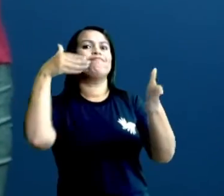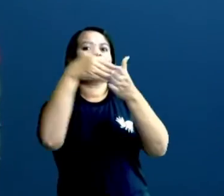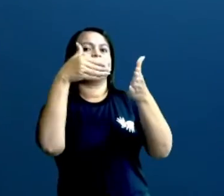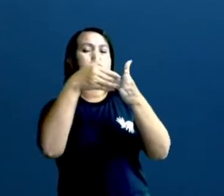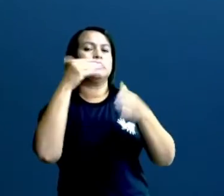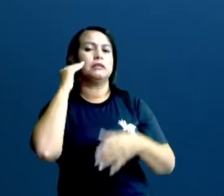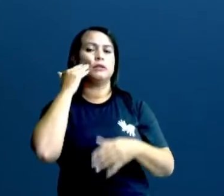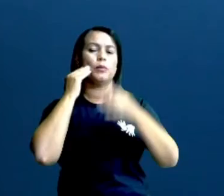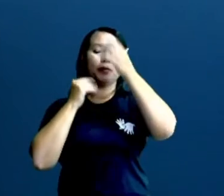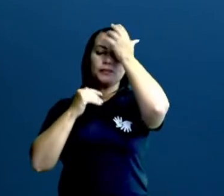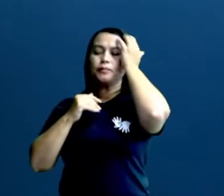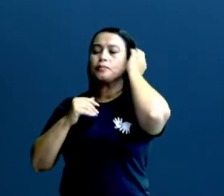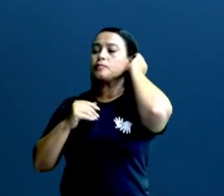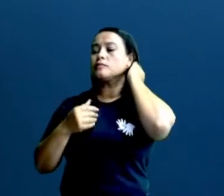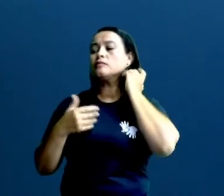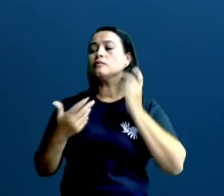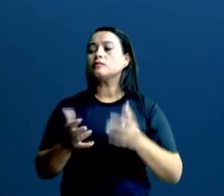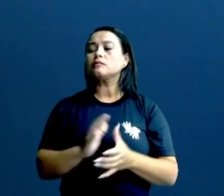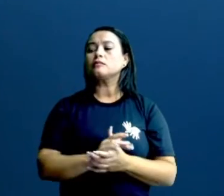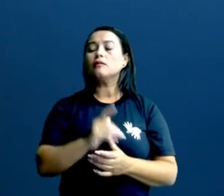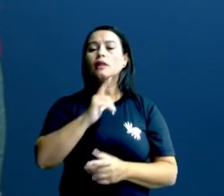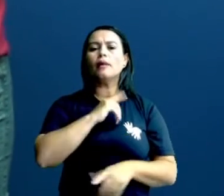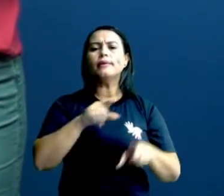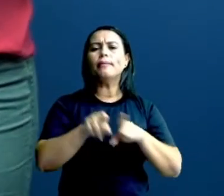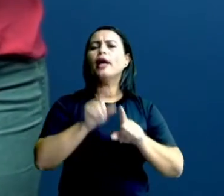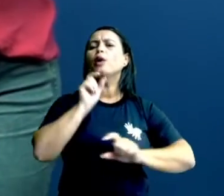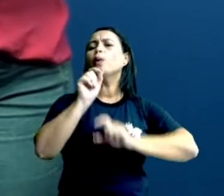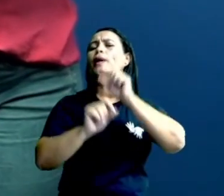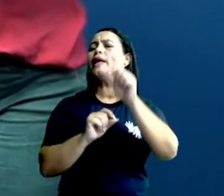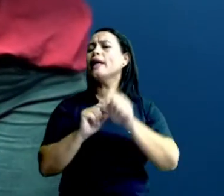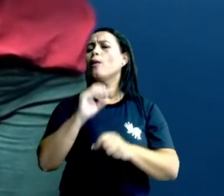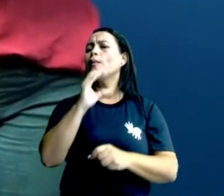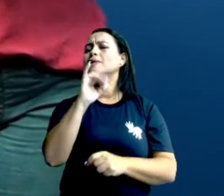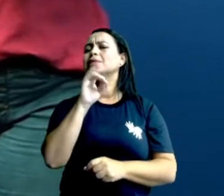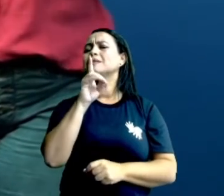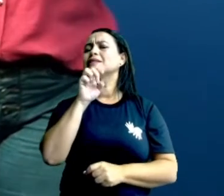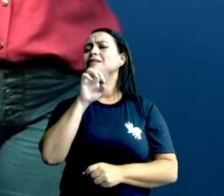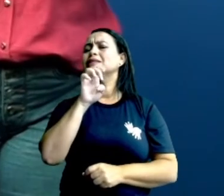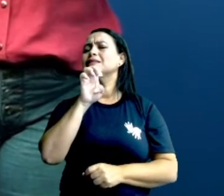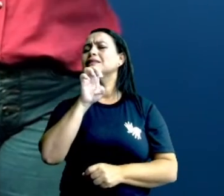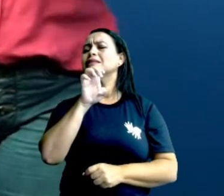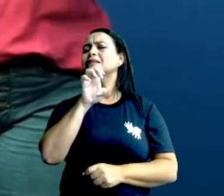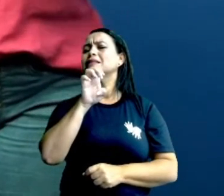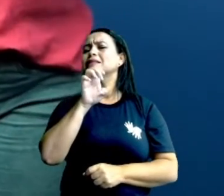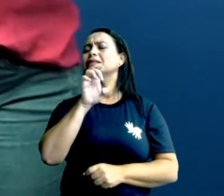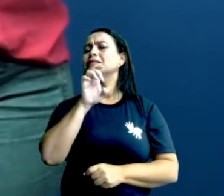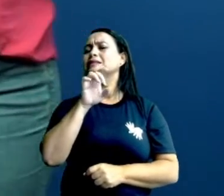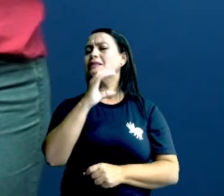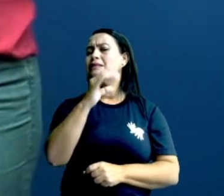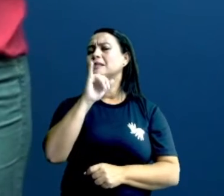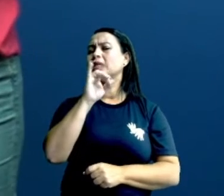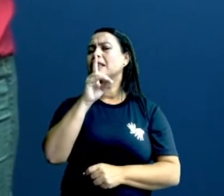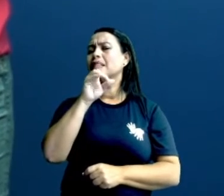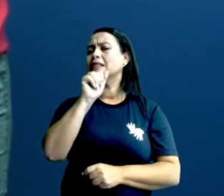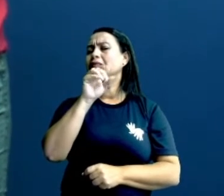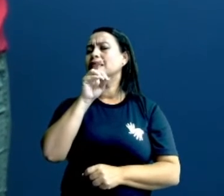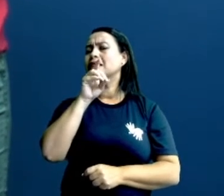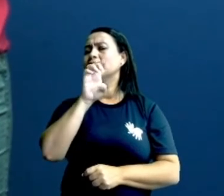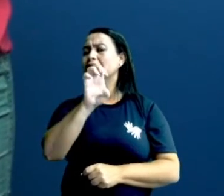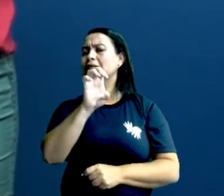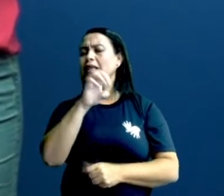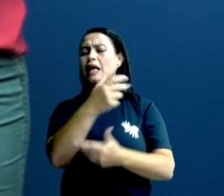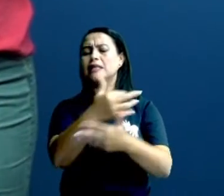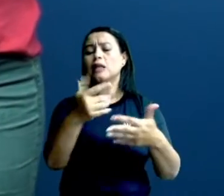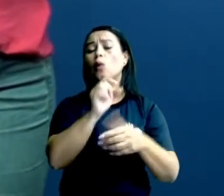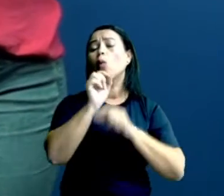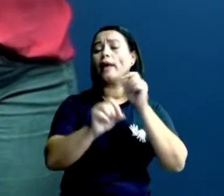certo? Aí a gente tem, e o que é uma cidade? Né? Quando a gente vai pensar em conceituar cidade, aí a gente tem